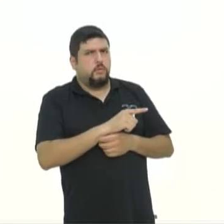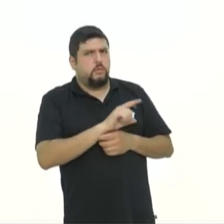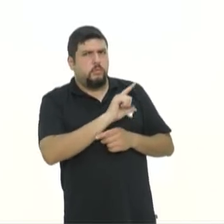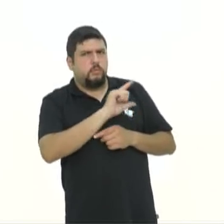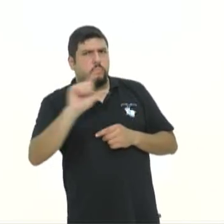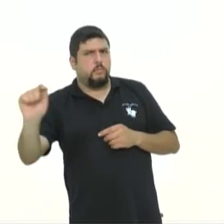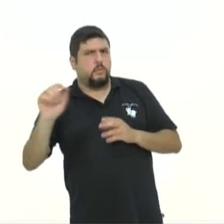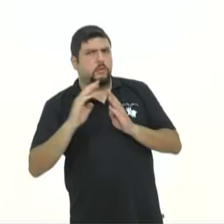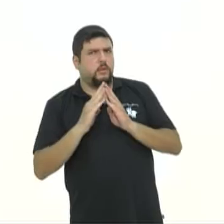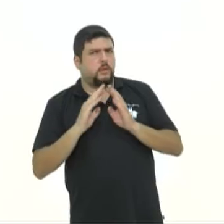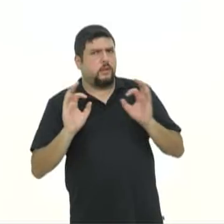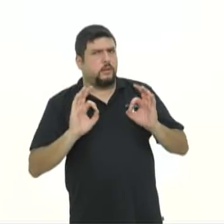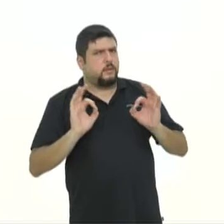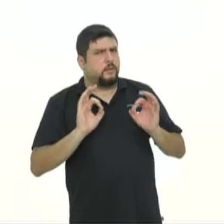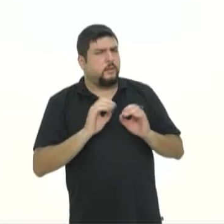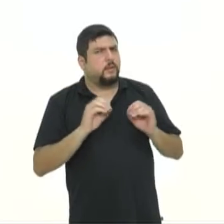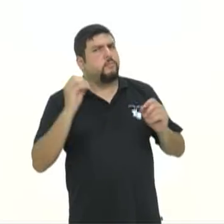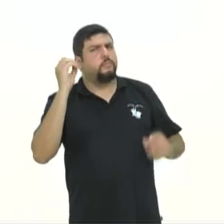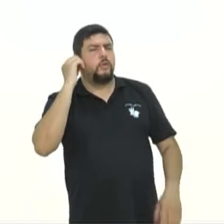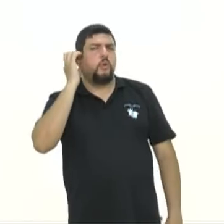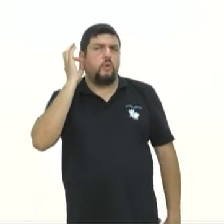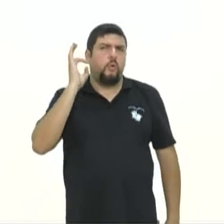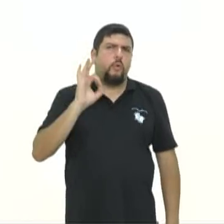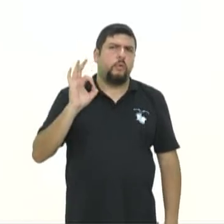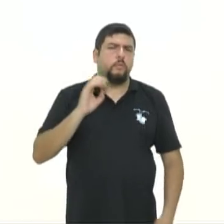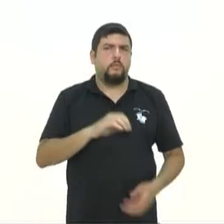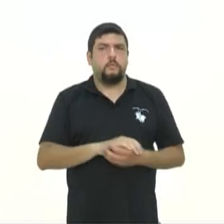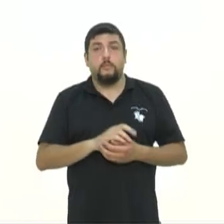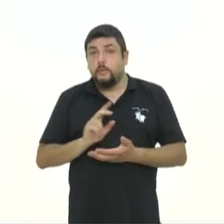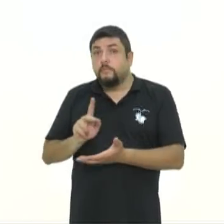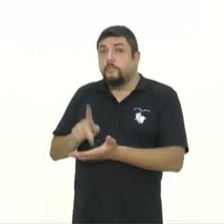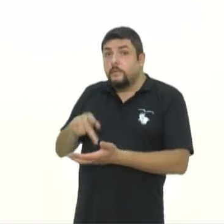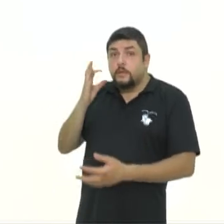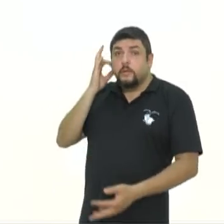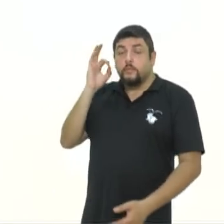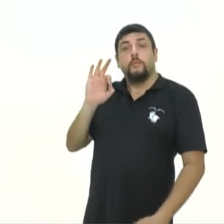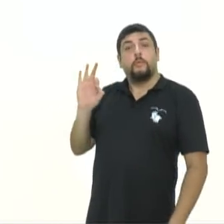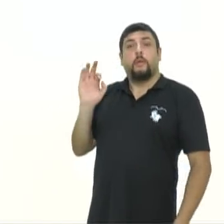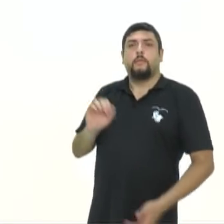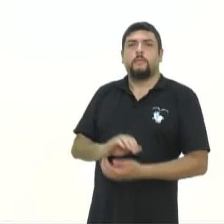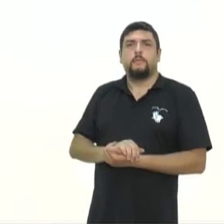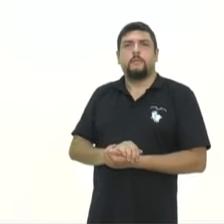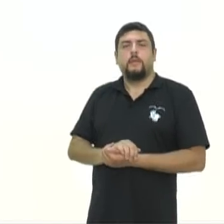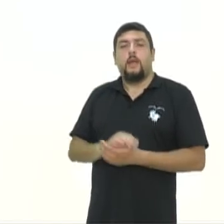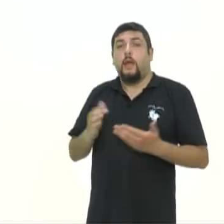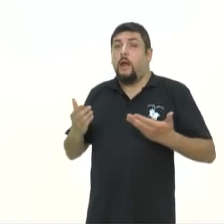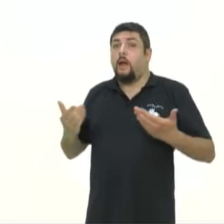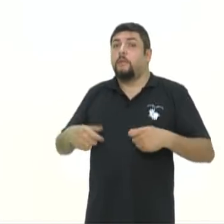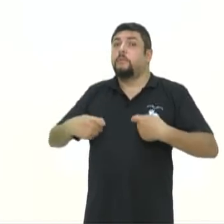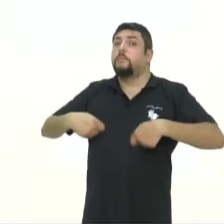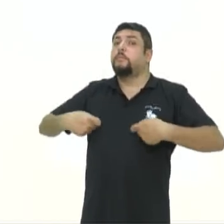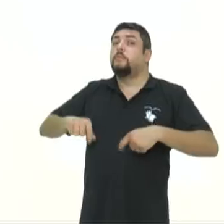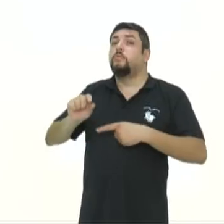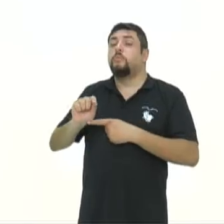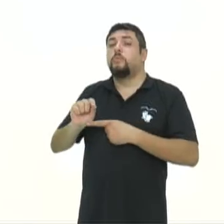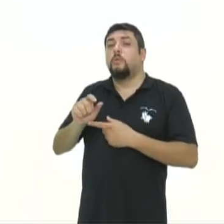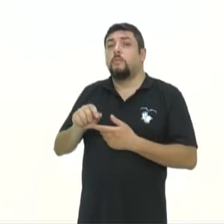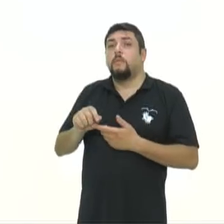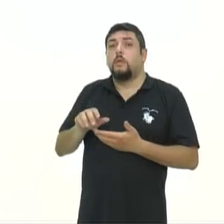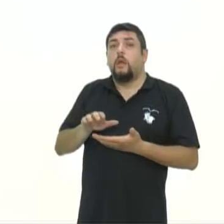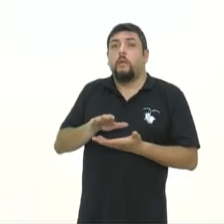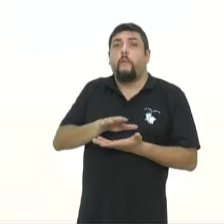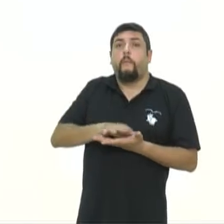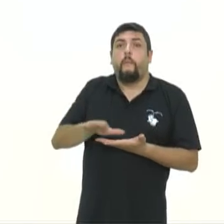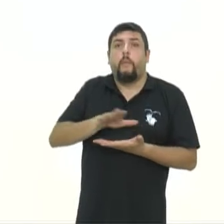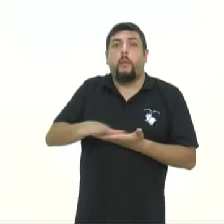ótimo. Pois é ótimo. Pois é, ótimo mesmo. Agora só preciso conseguir parar de comprar dentro